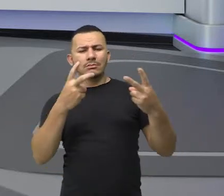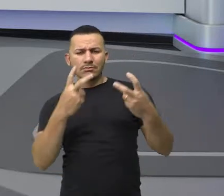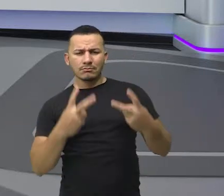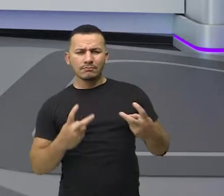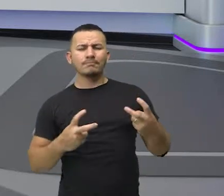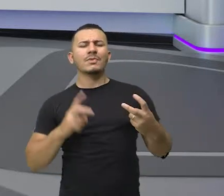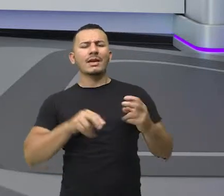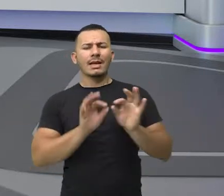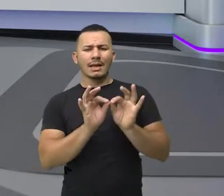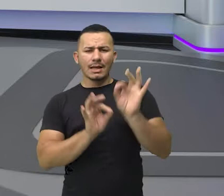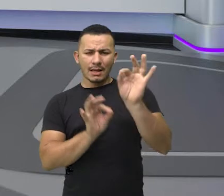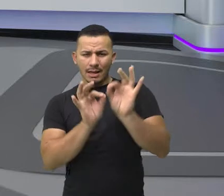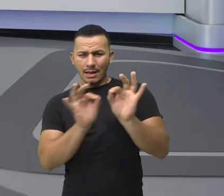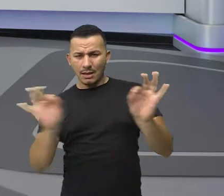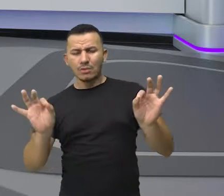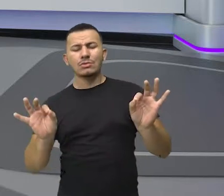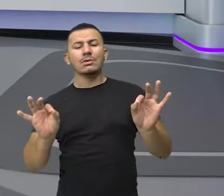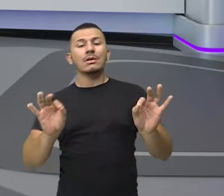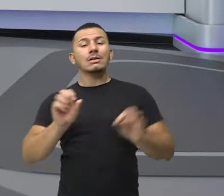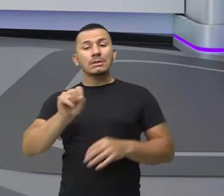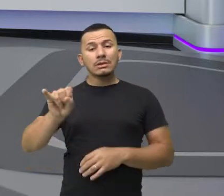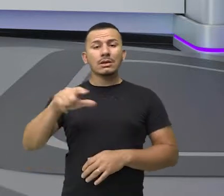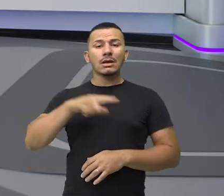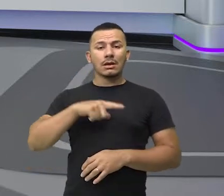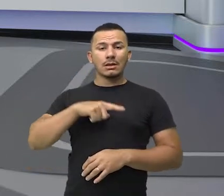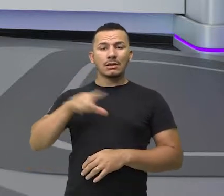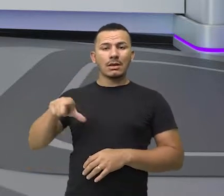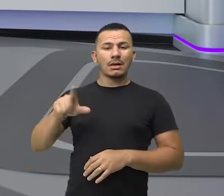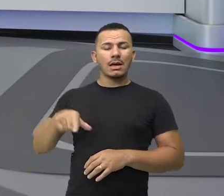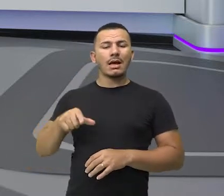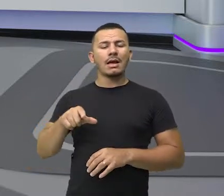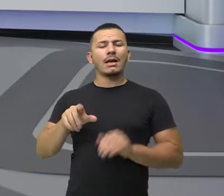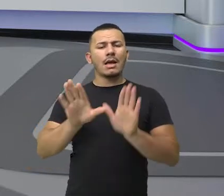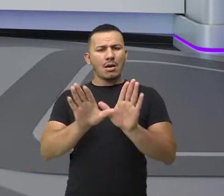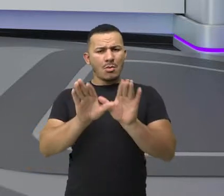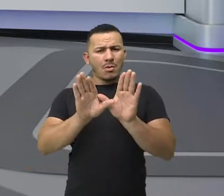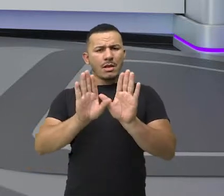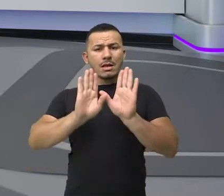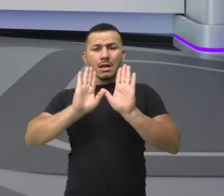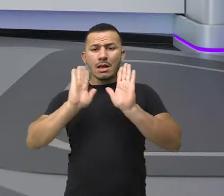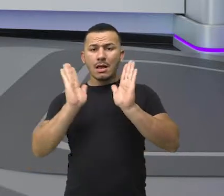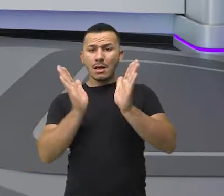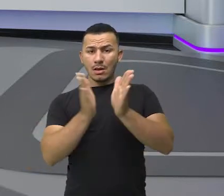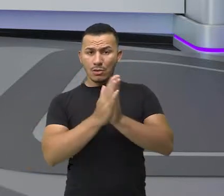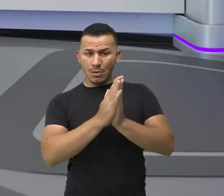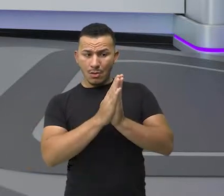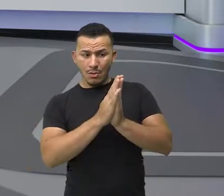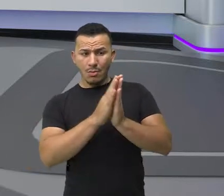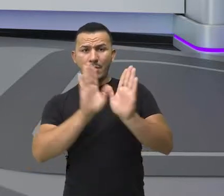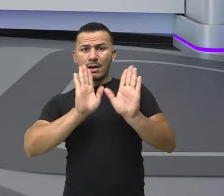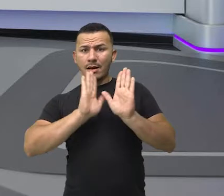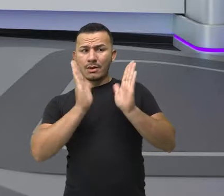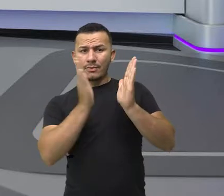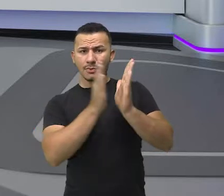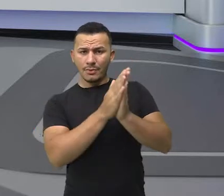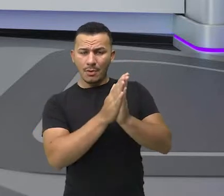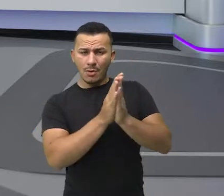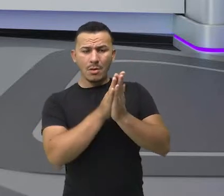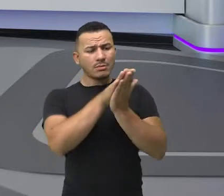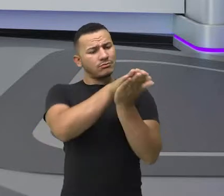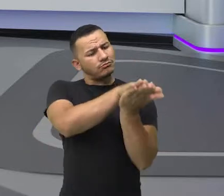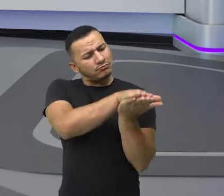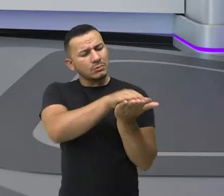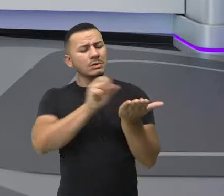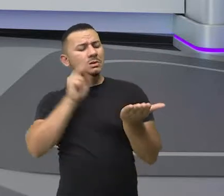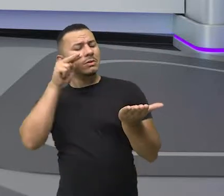vamos observar se, ao tratarmos exatamente a dobradura, né, a dobra da figura em cima do eixo,